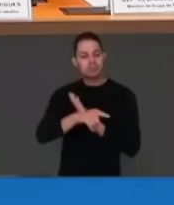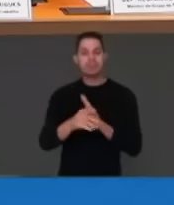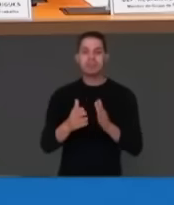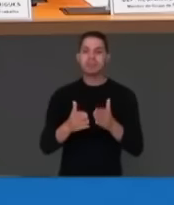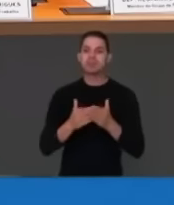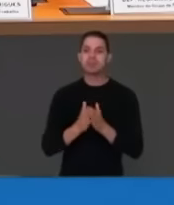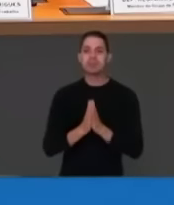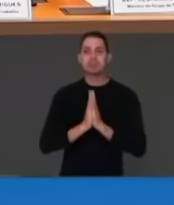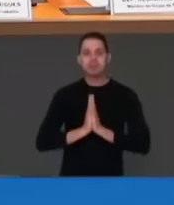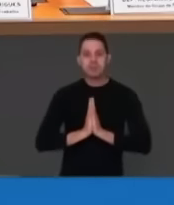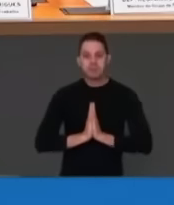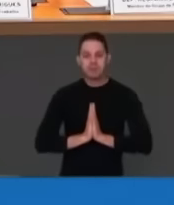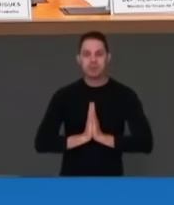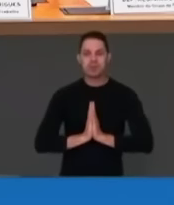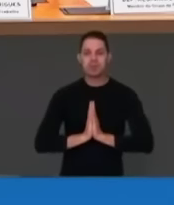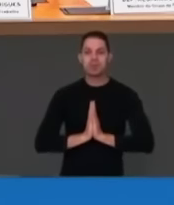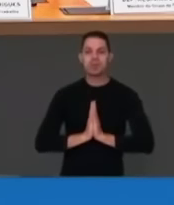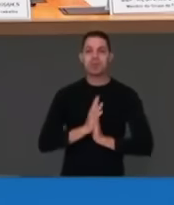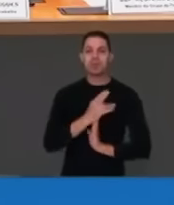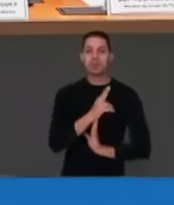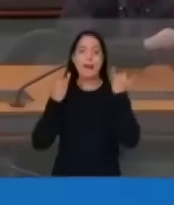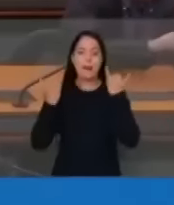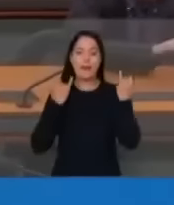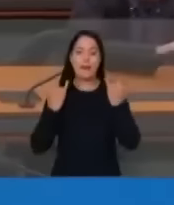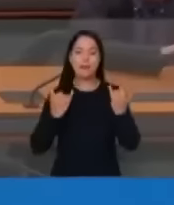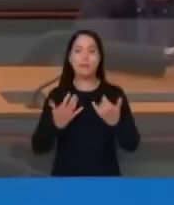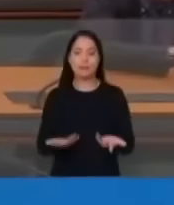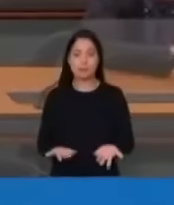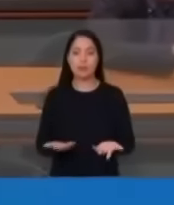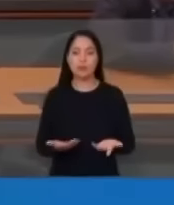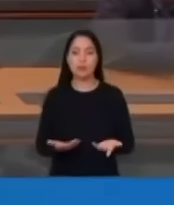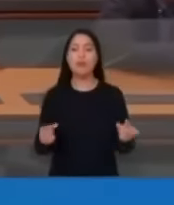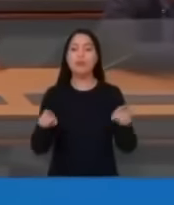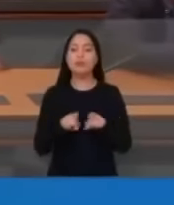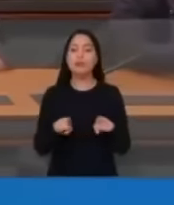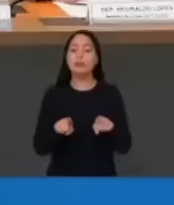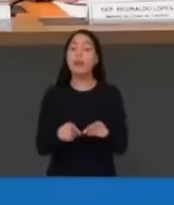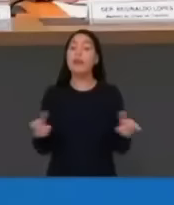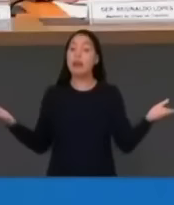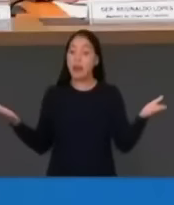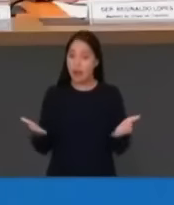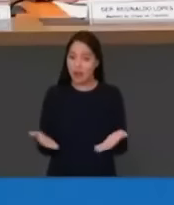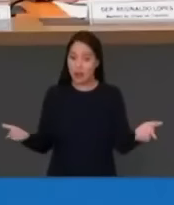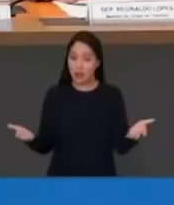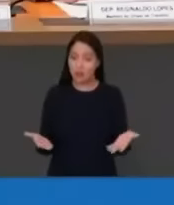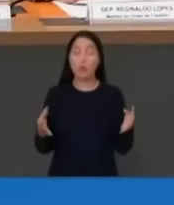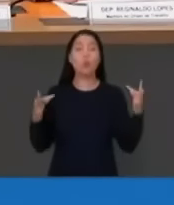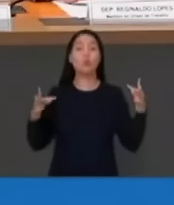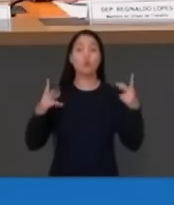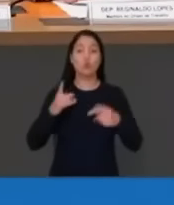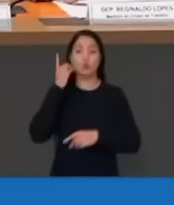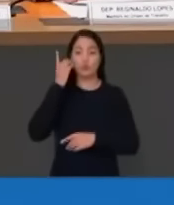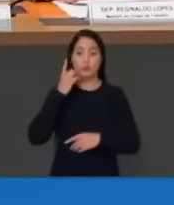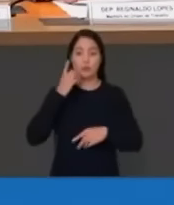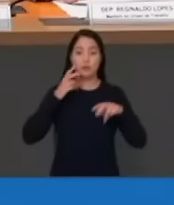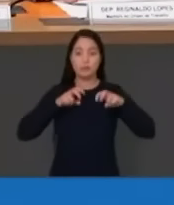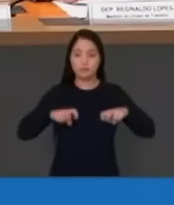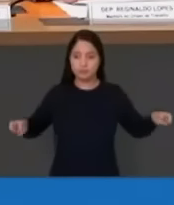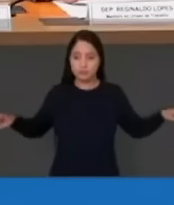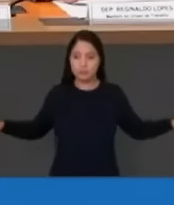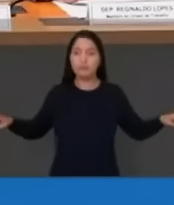transferências né Elas pagam imposto Por que não essa previdência privada não p pagaria eu nessa